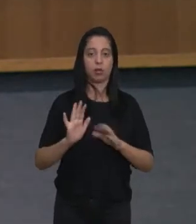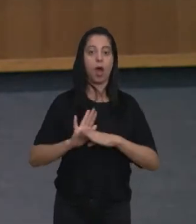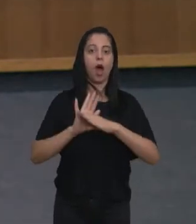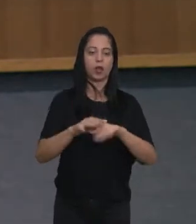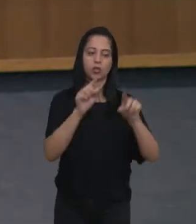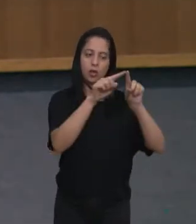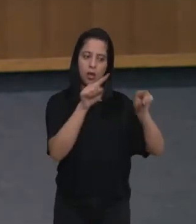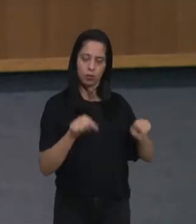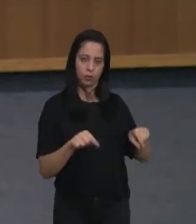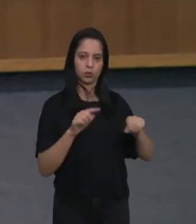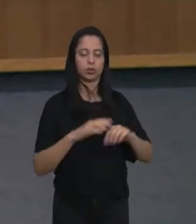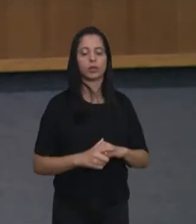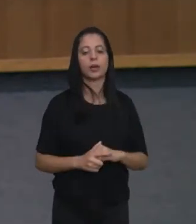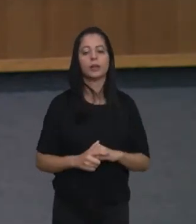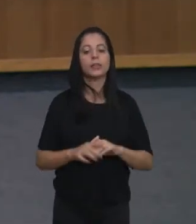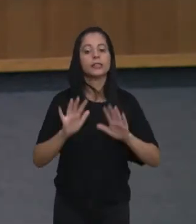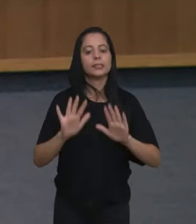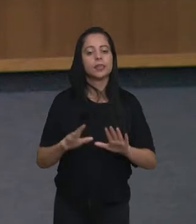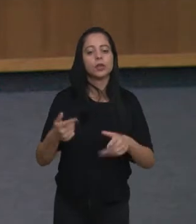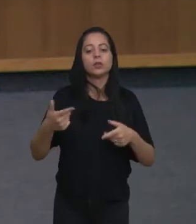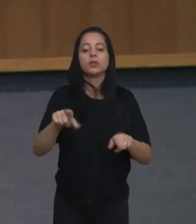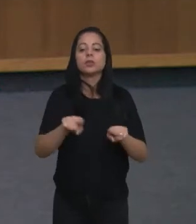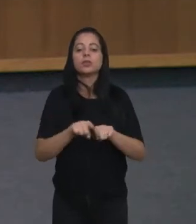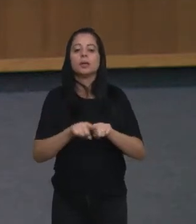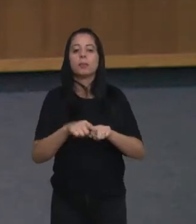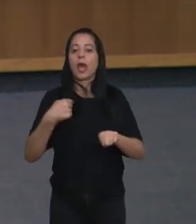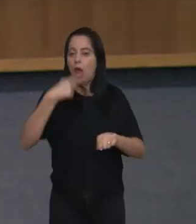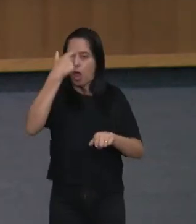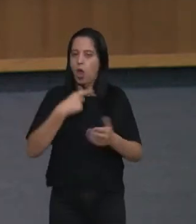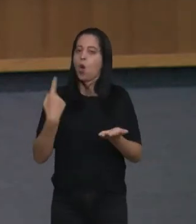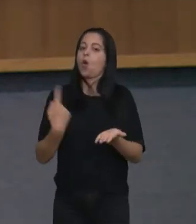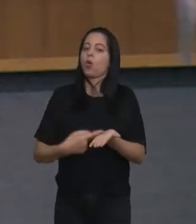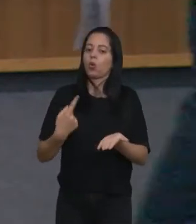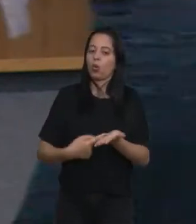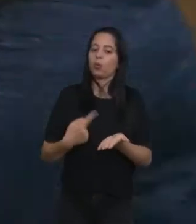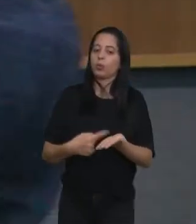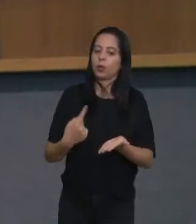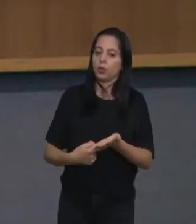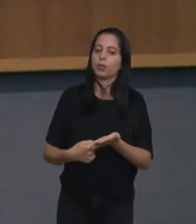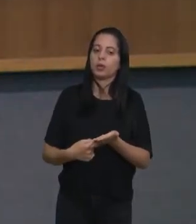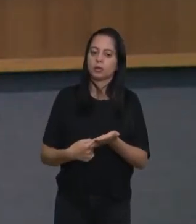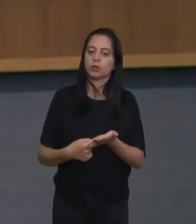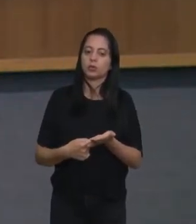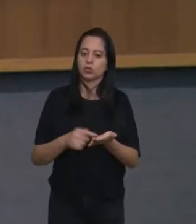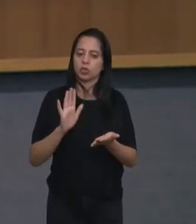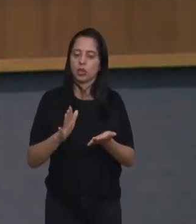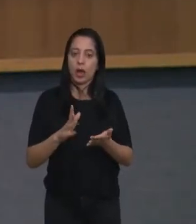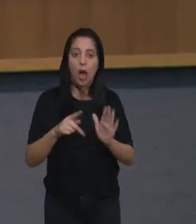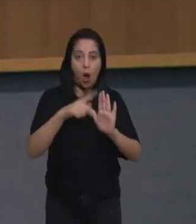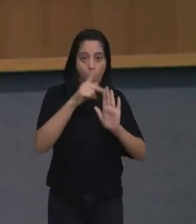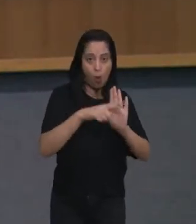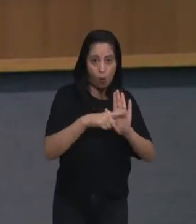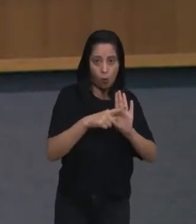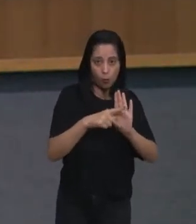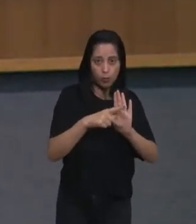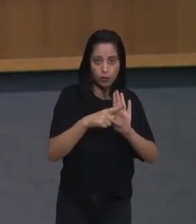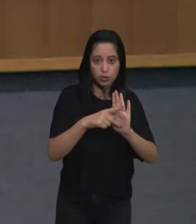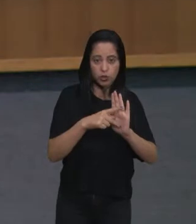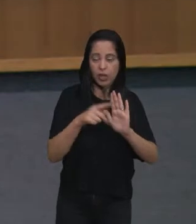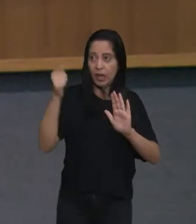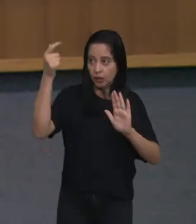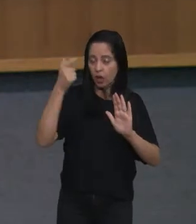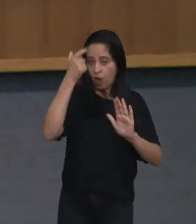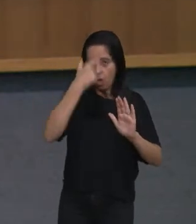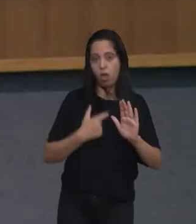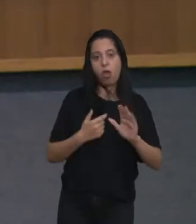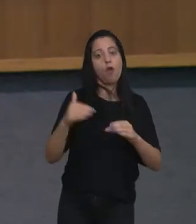nessa hora. E quero falar também do meu compromisso, que chegando esse projeto aqui, com o maior prazer, voto a